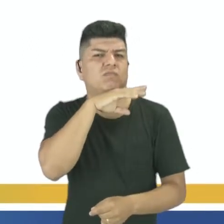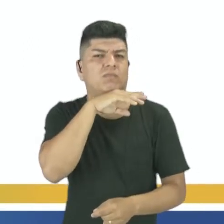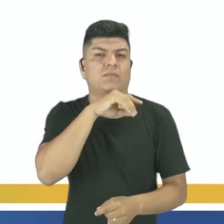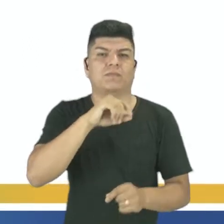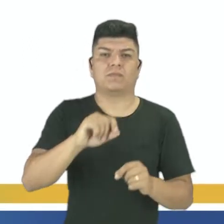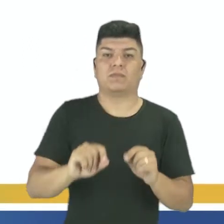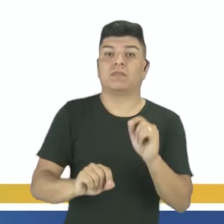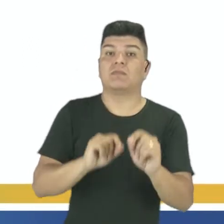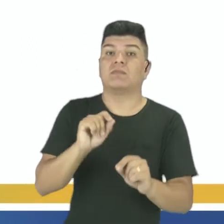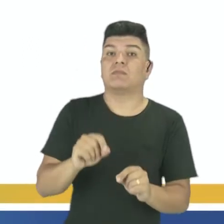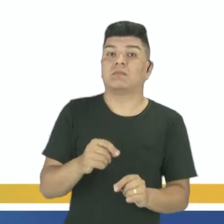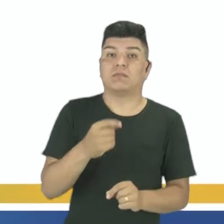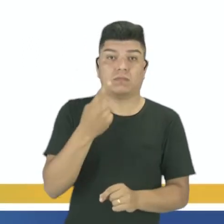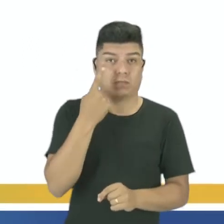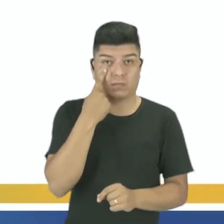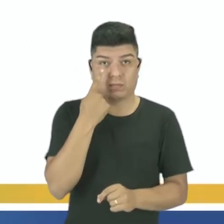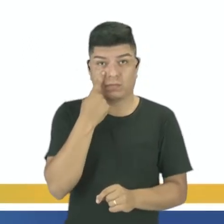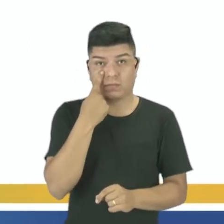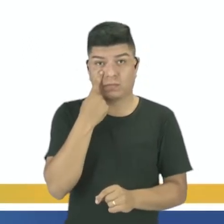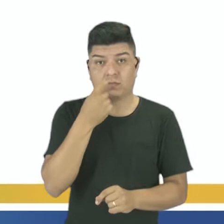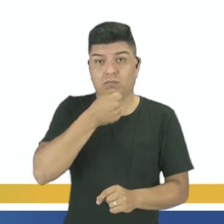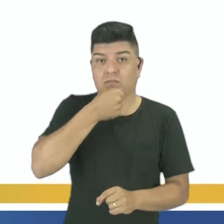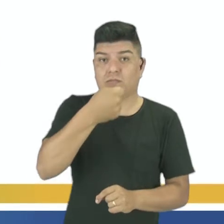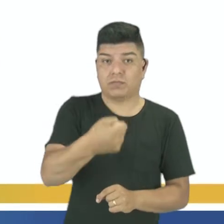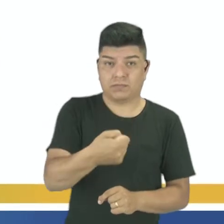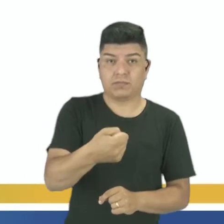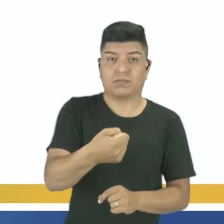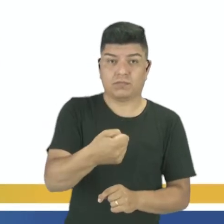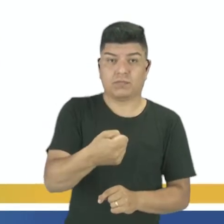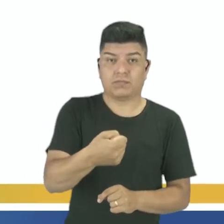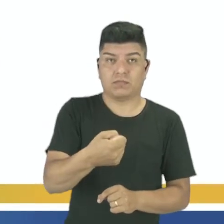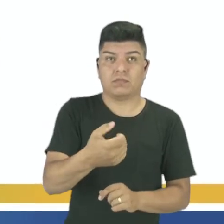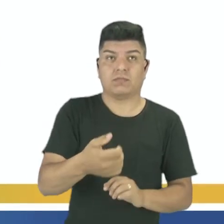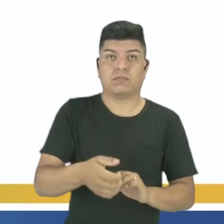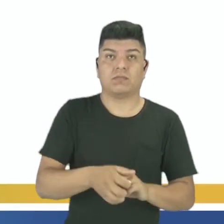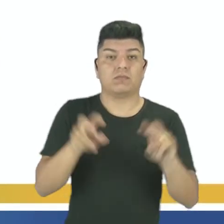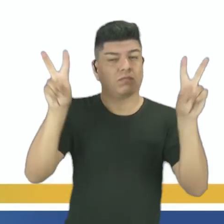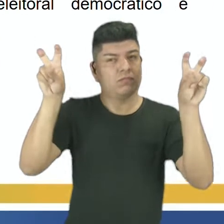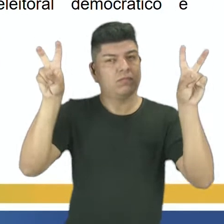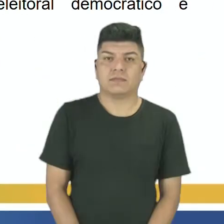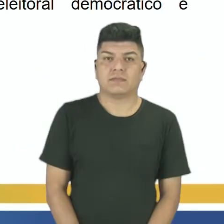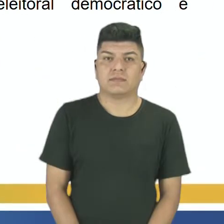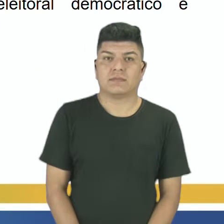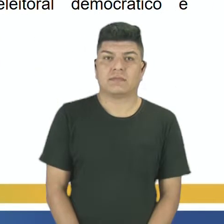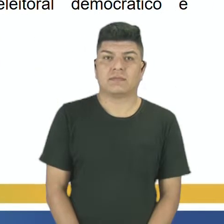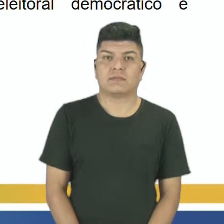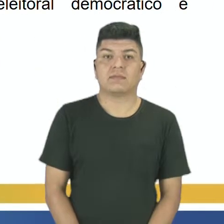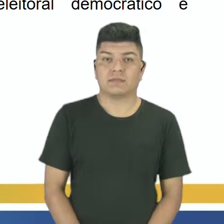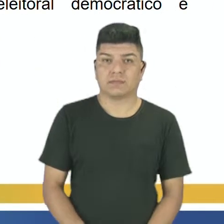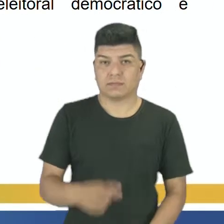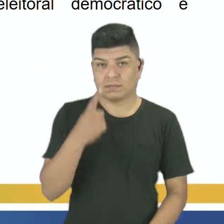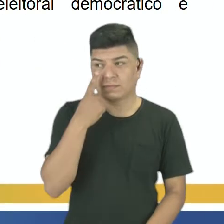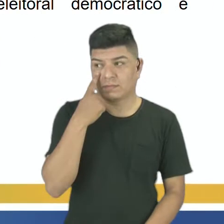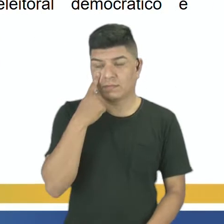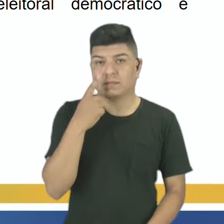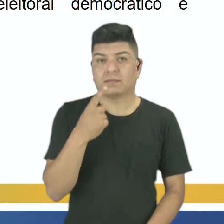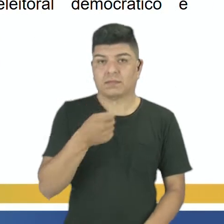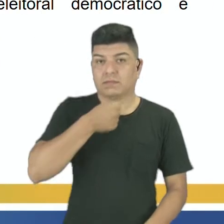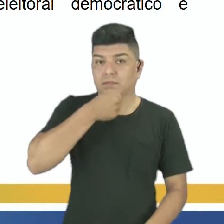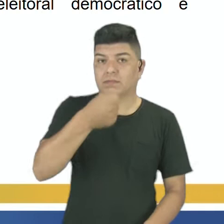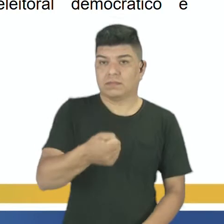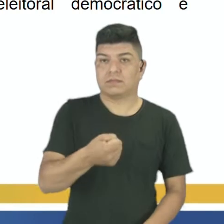Que tal explorar uma reportagem com essa temática? Vamos então ver uma